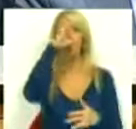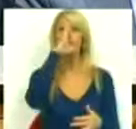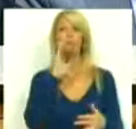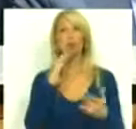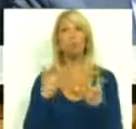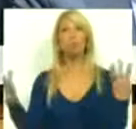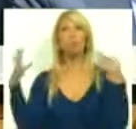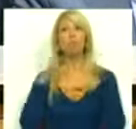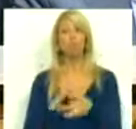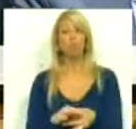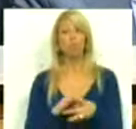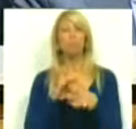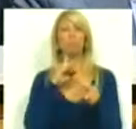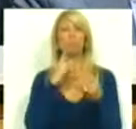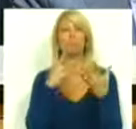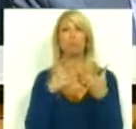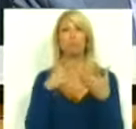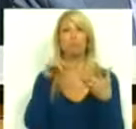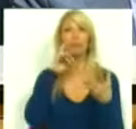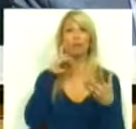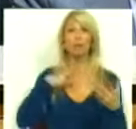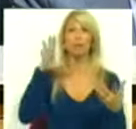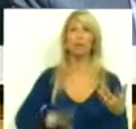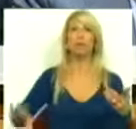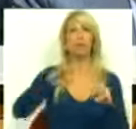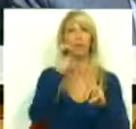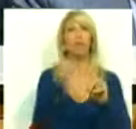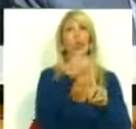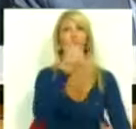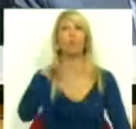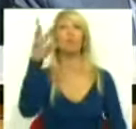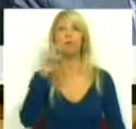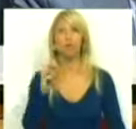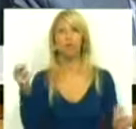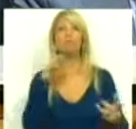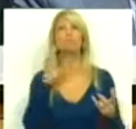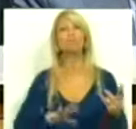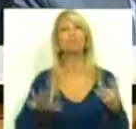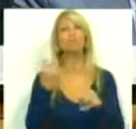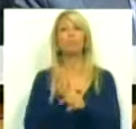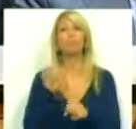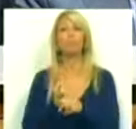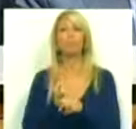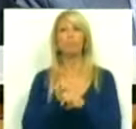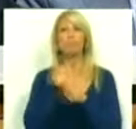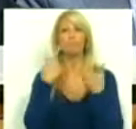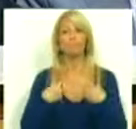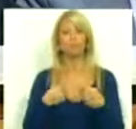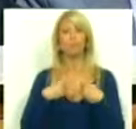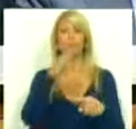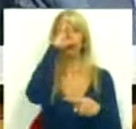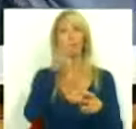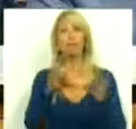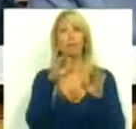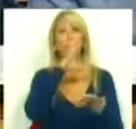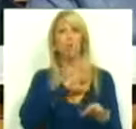da Defesa Nacional para o ano 2013, mantém, em termos de classificação funcional das despesas de Estado, como o Sr. Ministro também